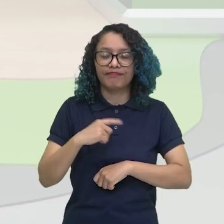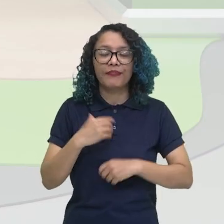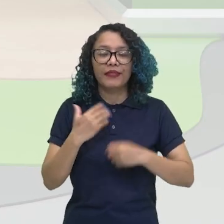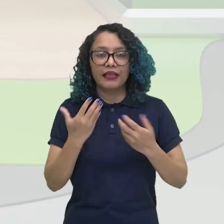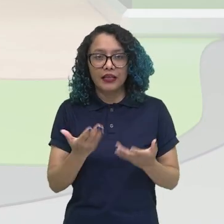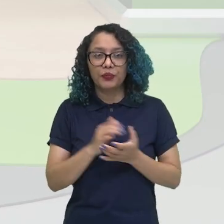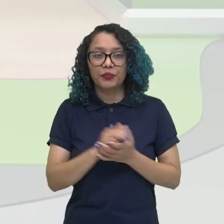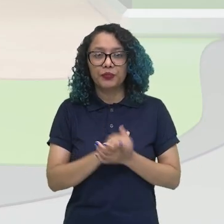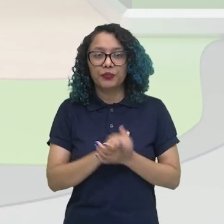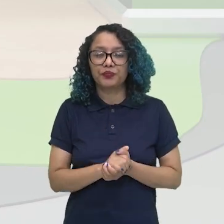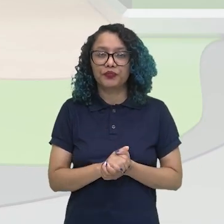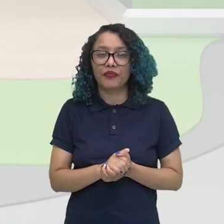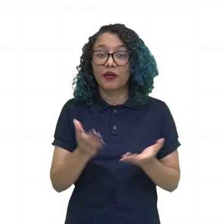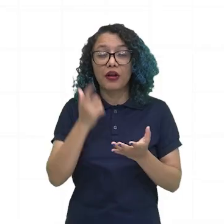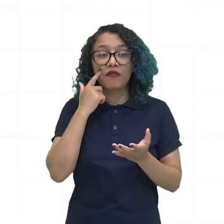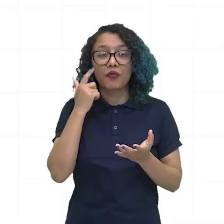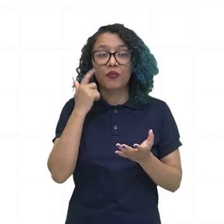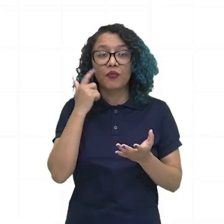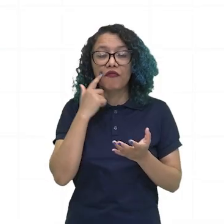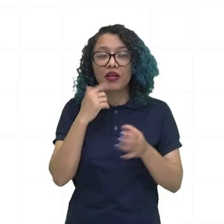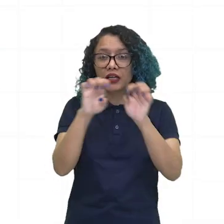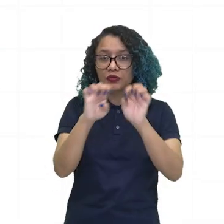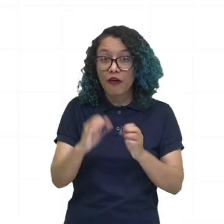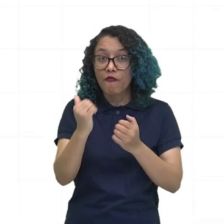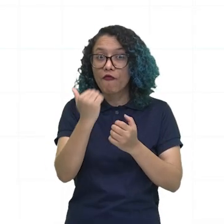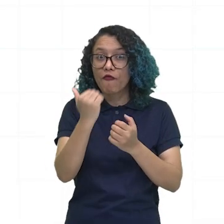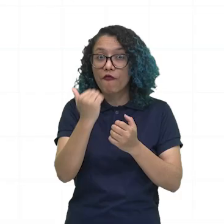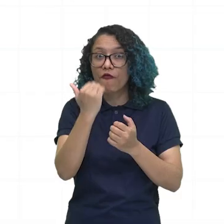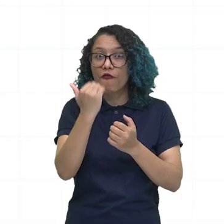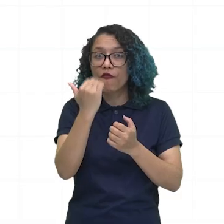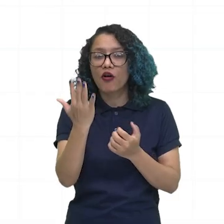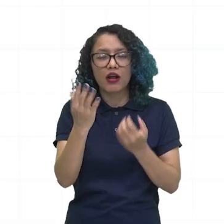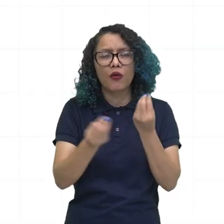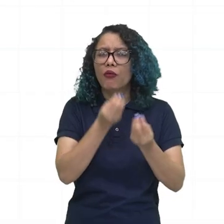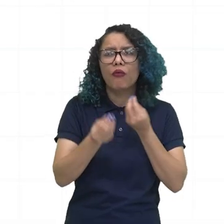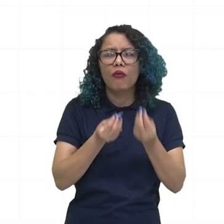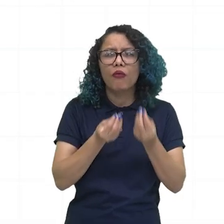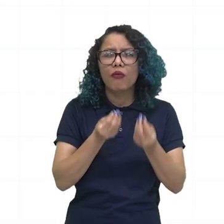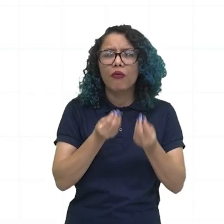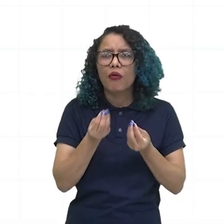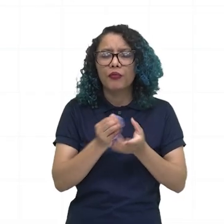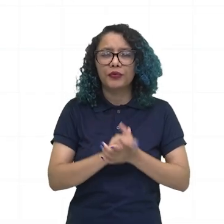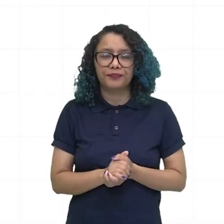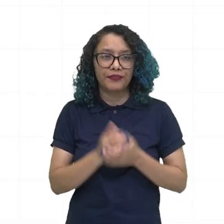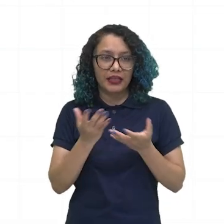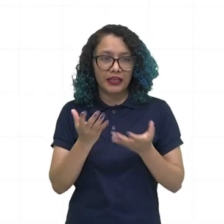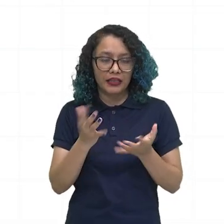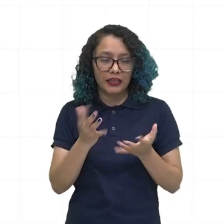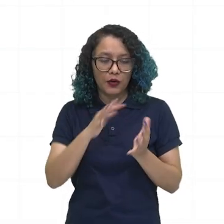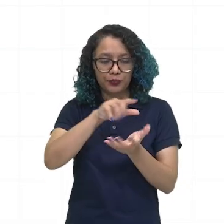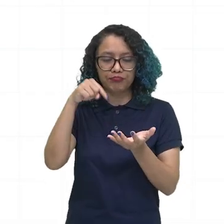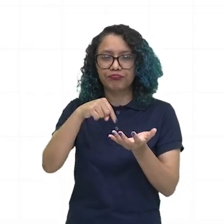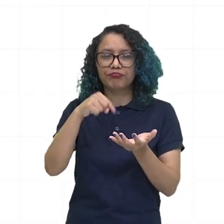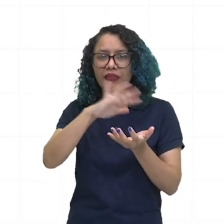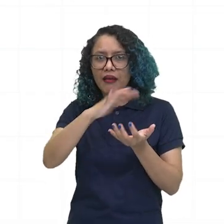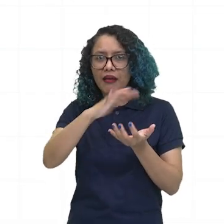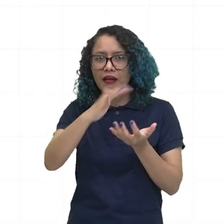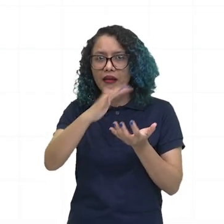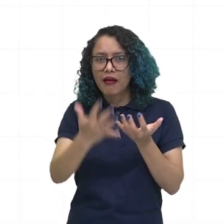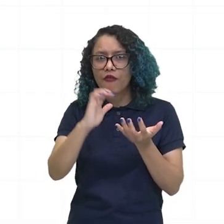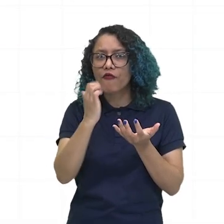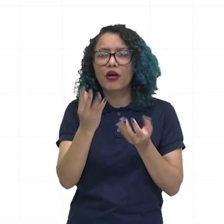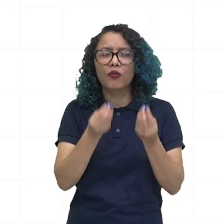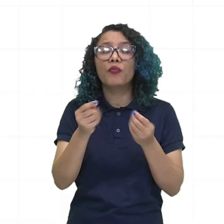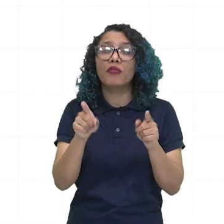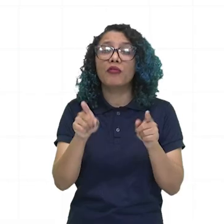passamos para a estrutura externa da Terra. No que diz respeito à parte externa do nosso planeta, há também